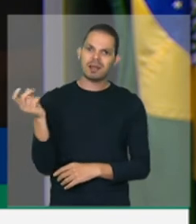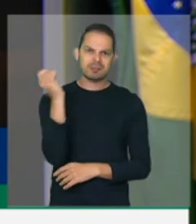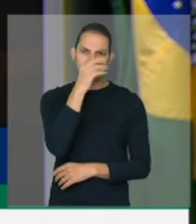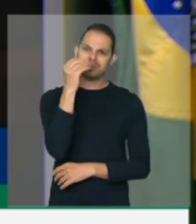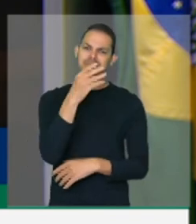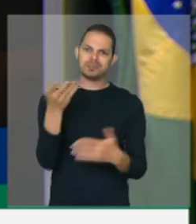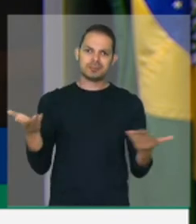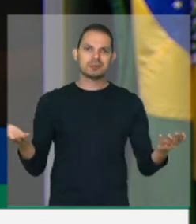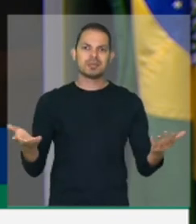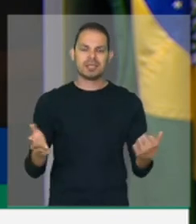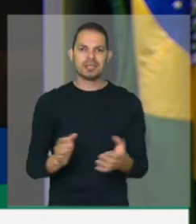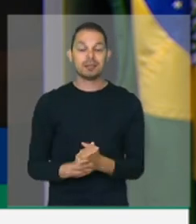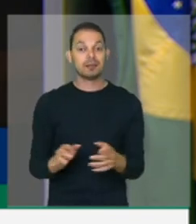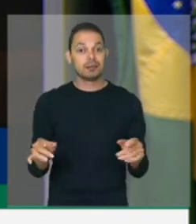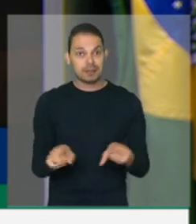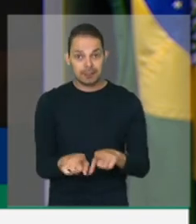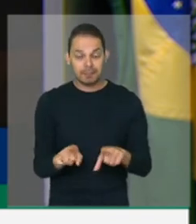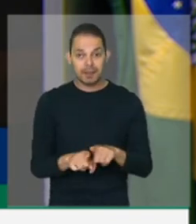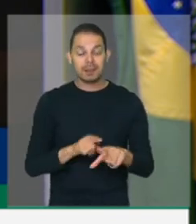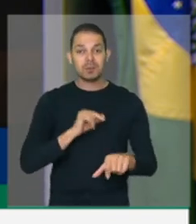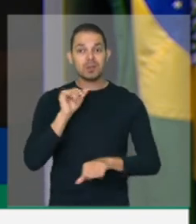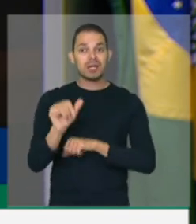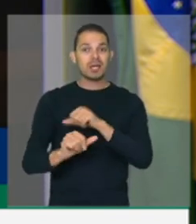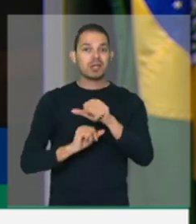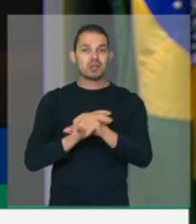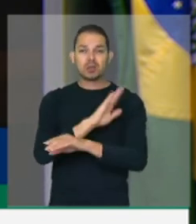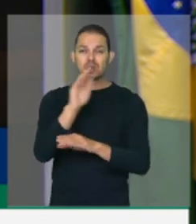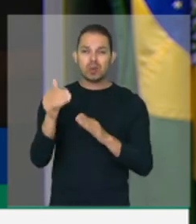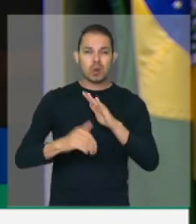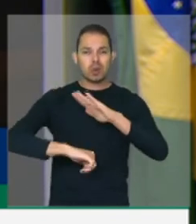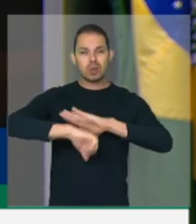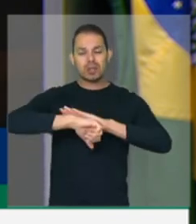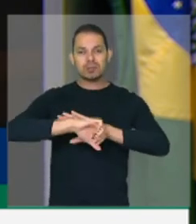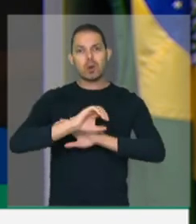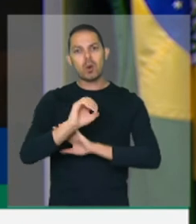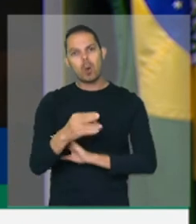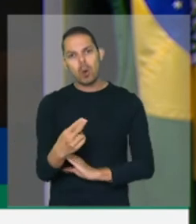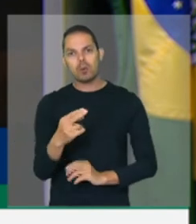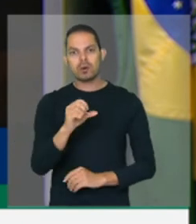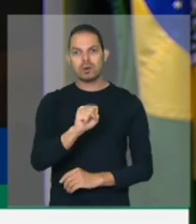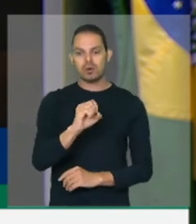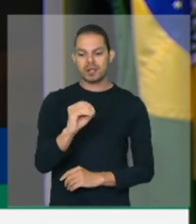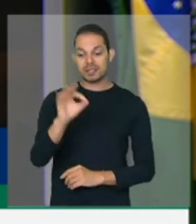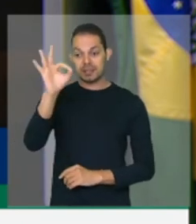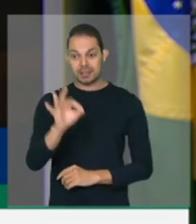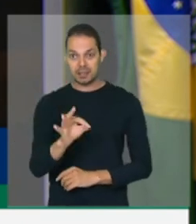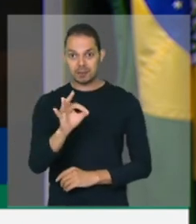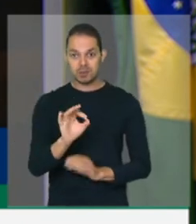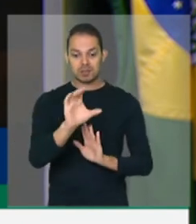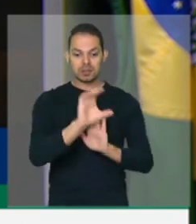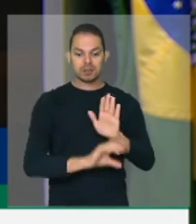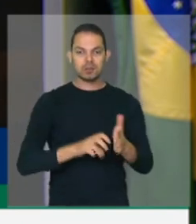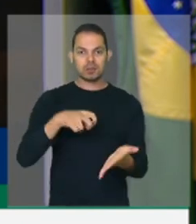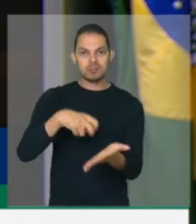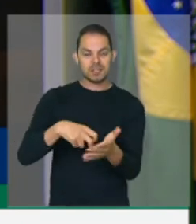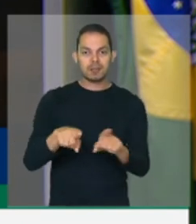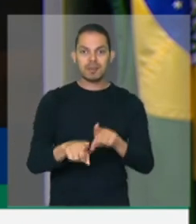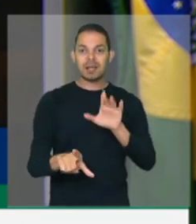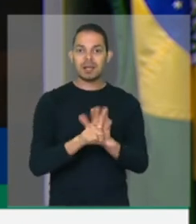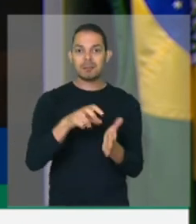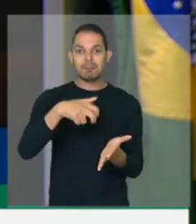mesma forma, transformar todos os crimes, ou 80% dos crimes previstos no Código Penal e também nas leis